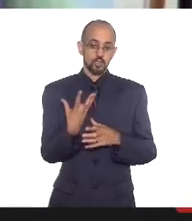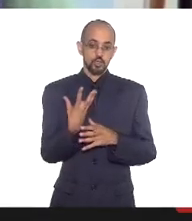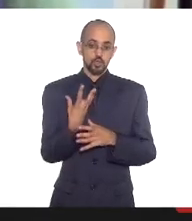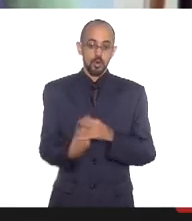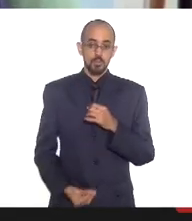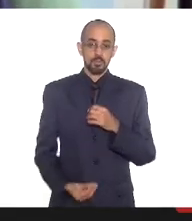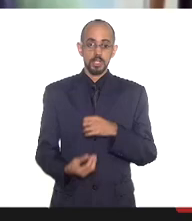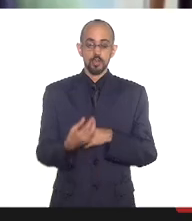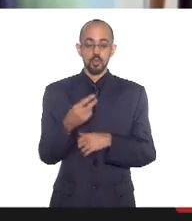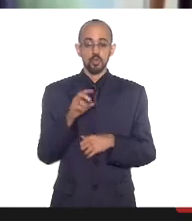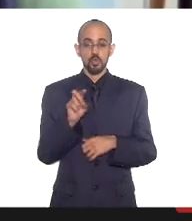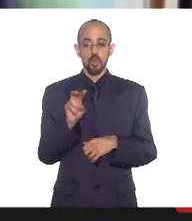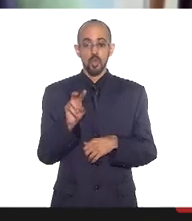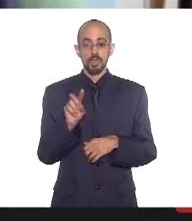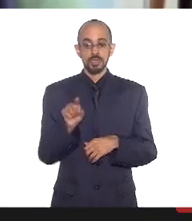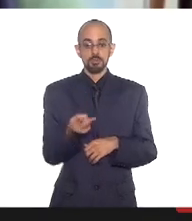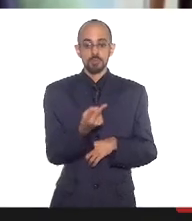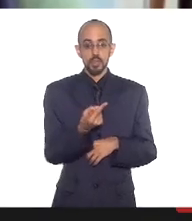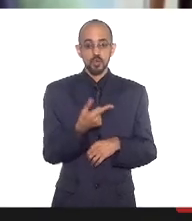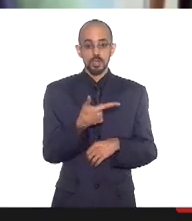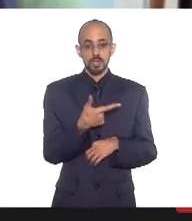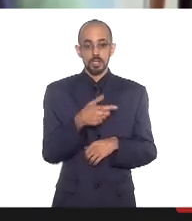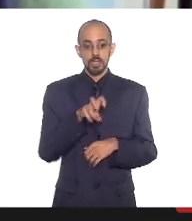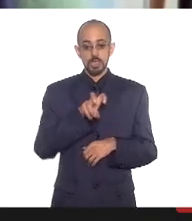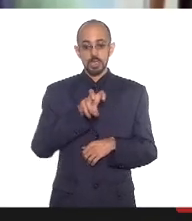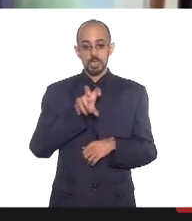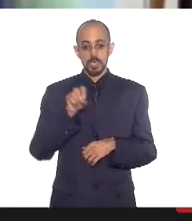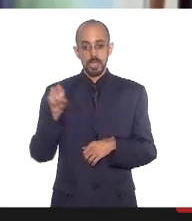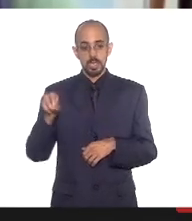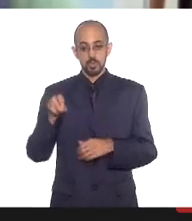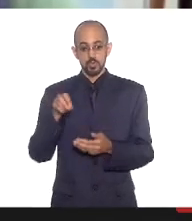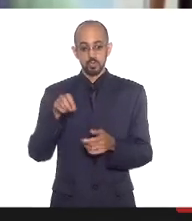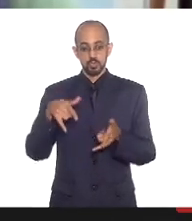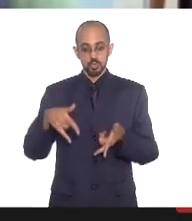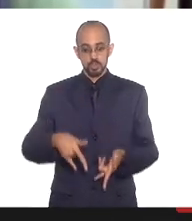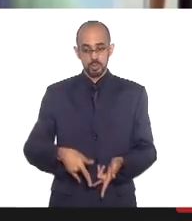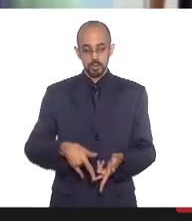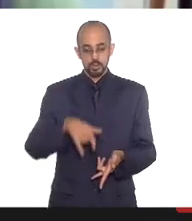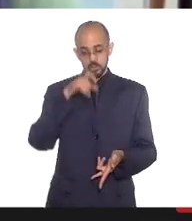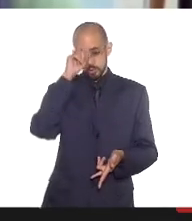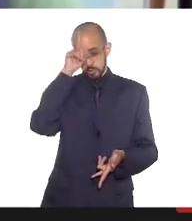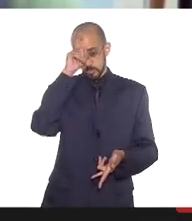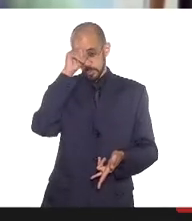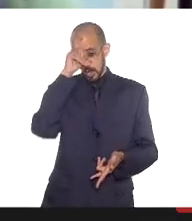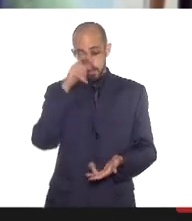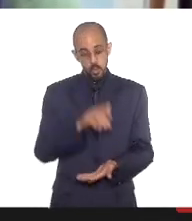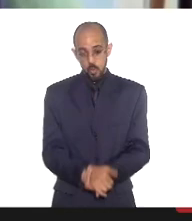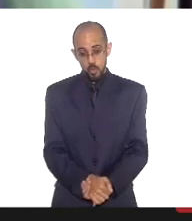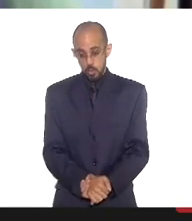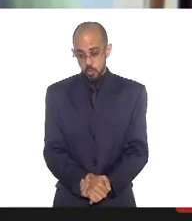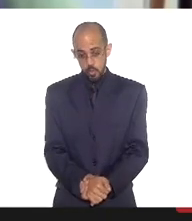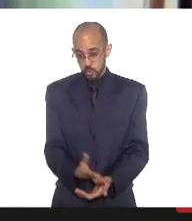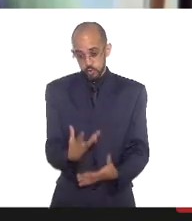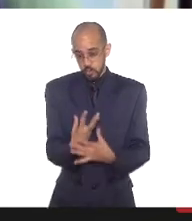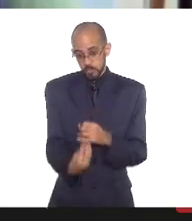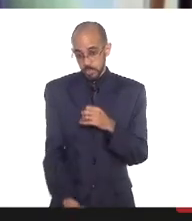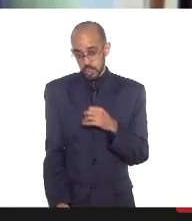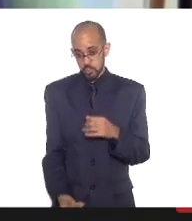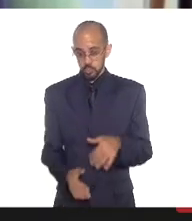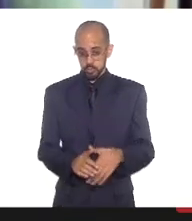sumiram 2.500 O Retorno tensa sabe disso pela acompanha nossos fiscalizações sumiram